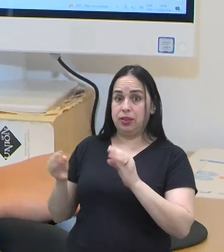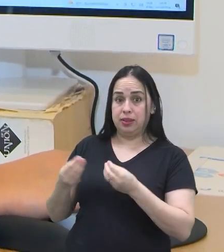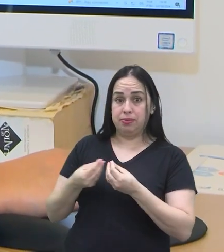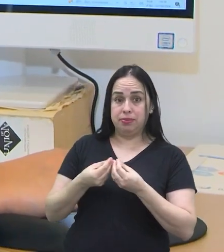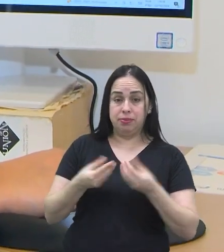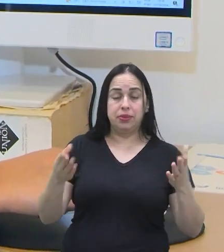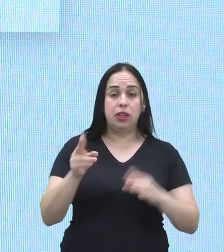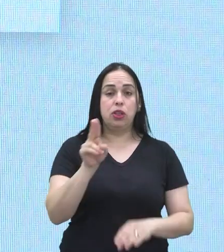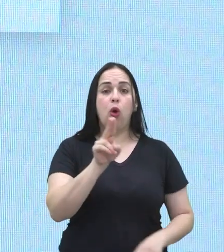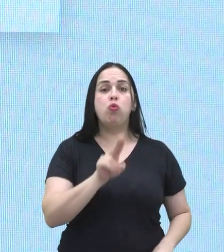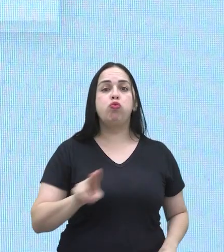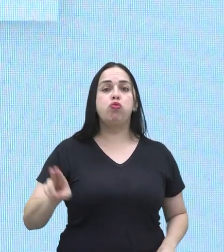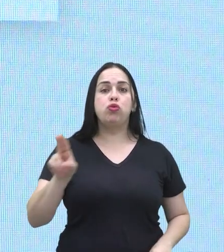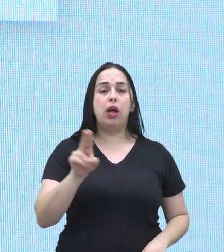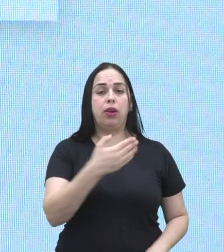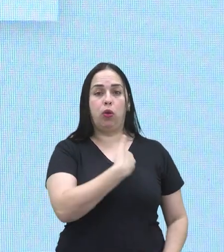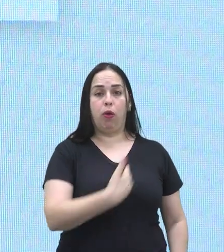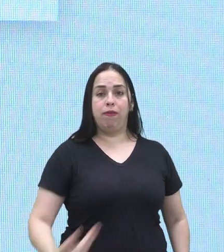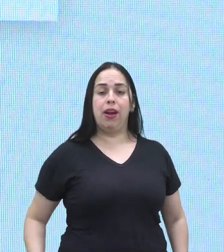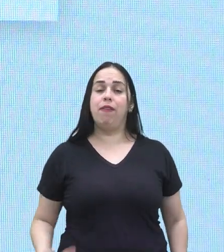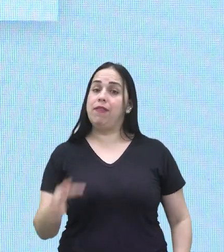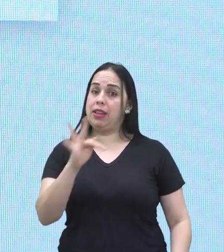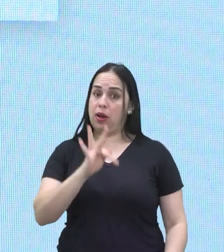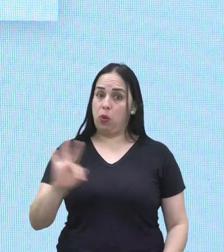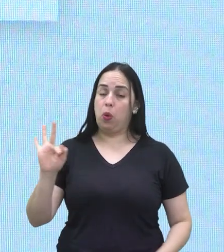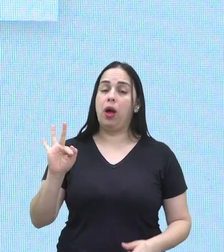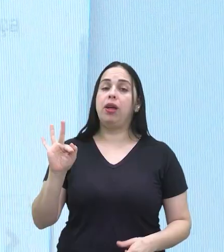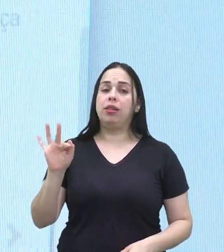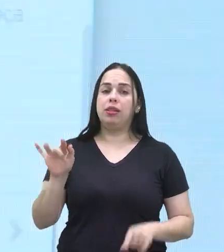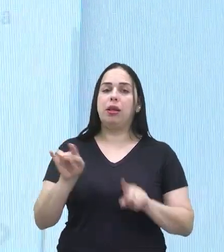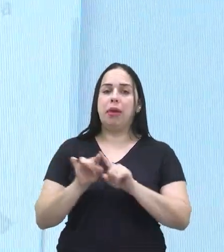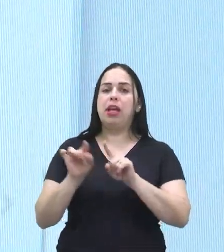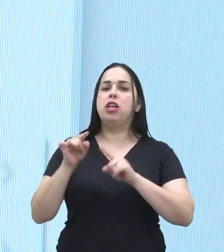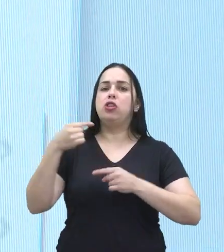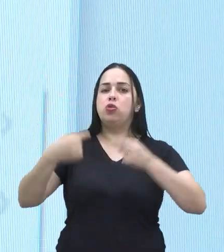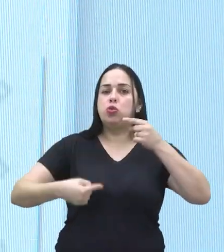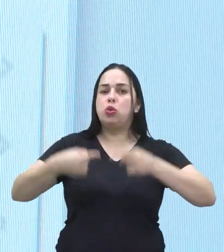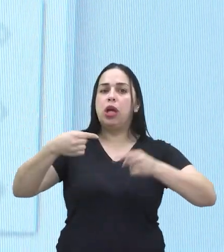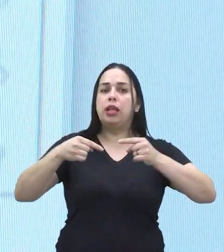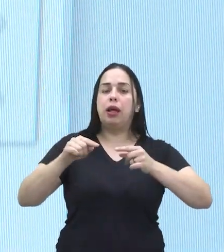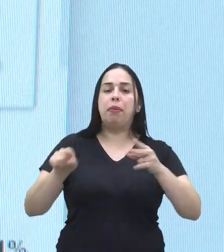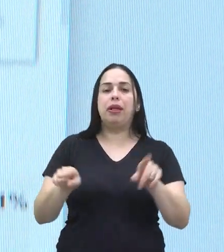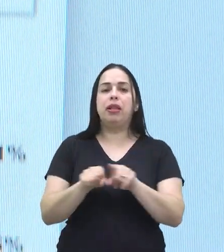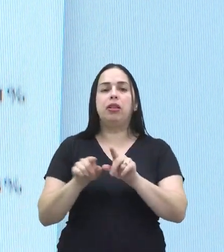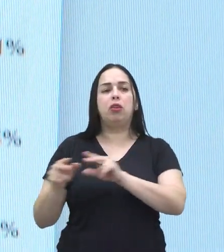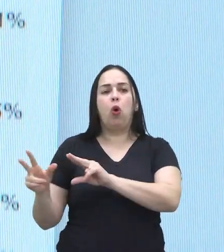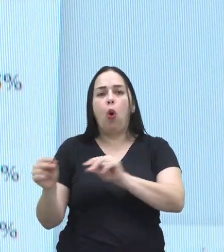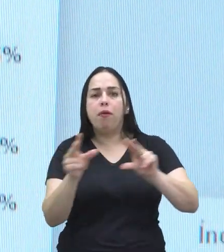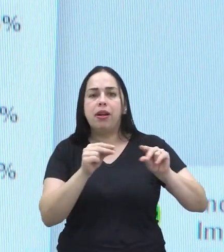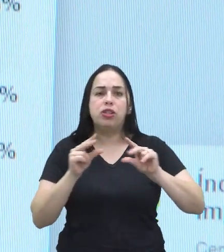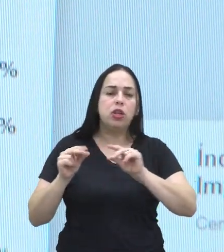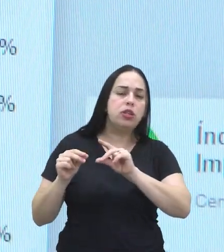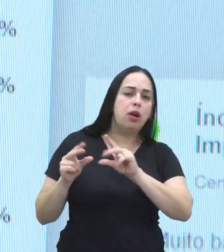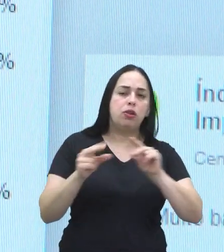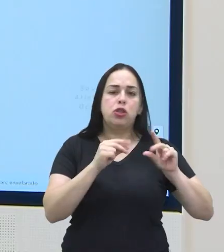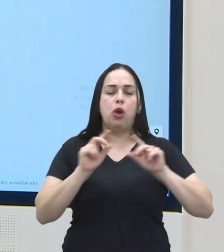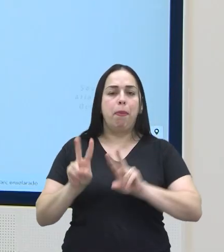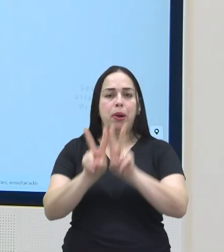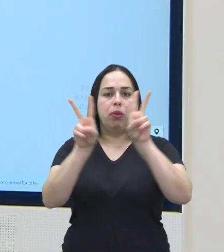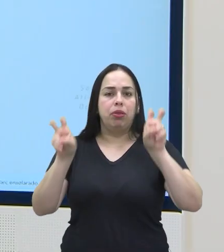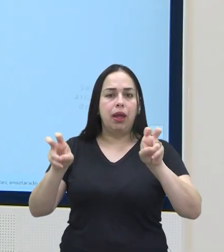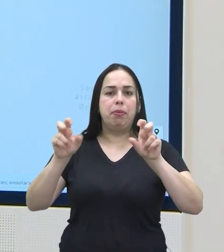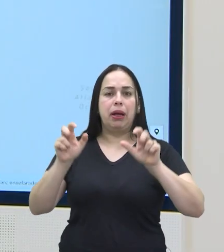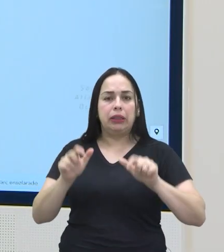Brasil, inclusive, são utilizados pelo governo federal em estudos e debates sobre ações de redução dos impactos